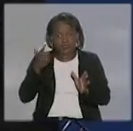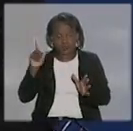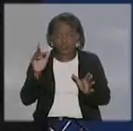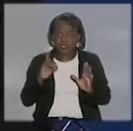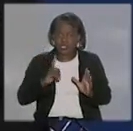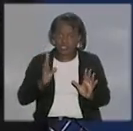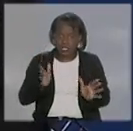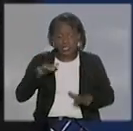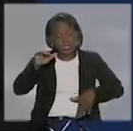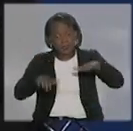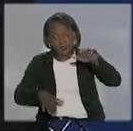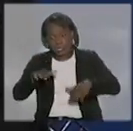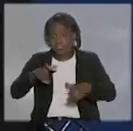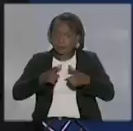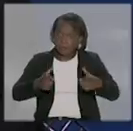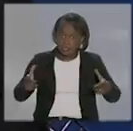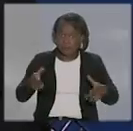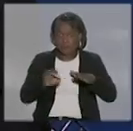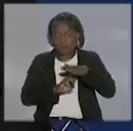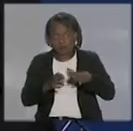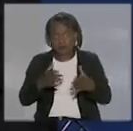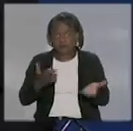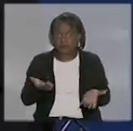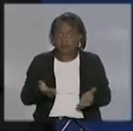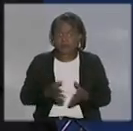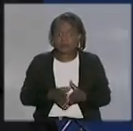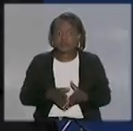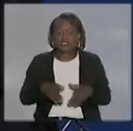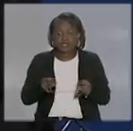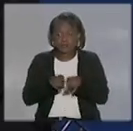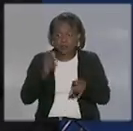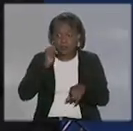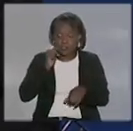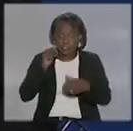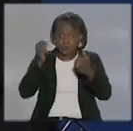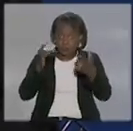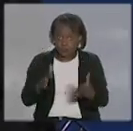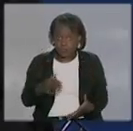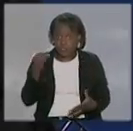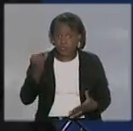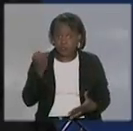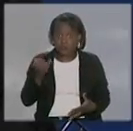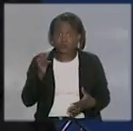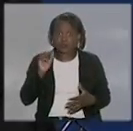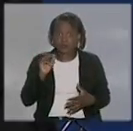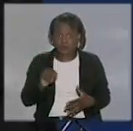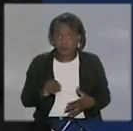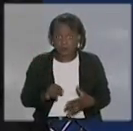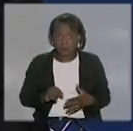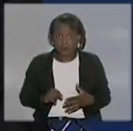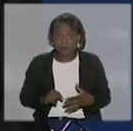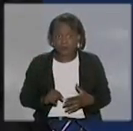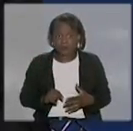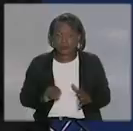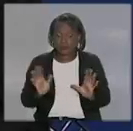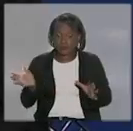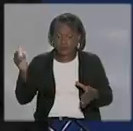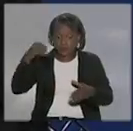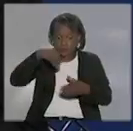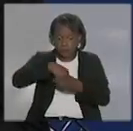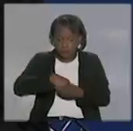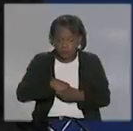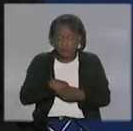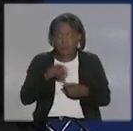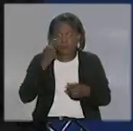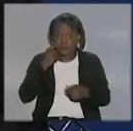Então depende muito do porte da organização. A Linda também trouxe um ponto interessante no final, que é a inclusão